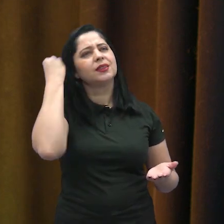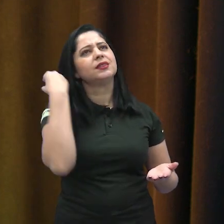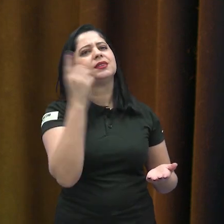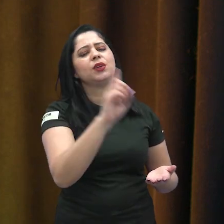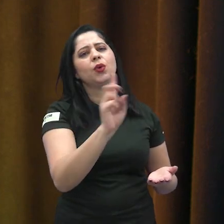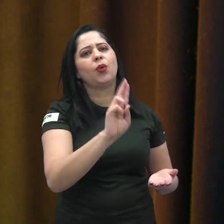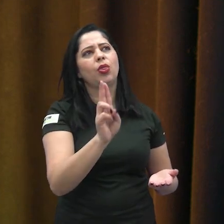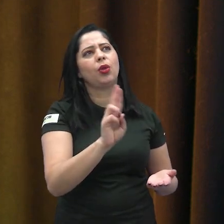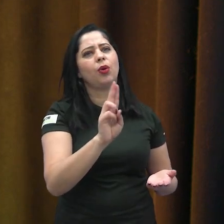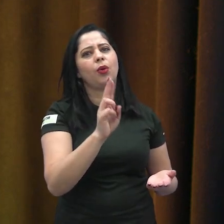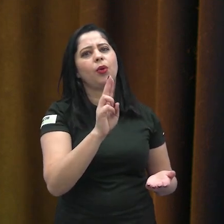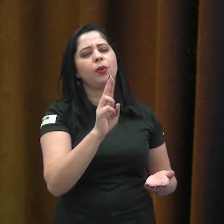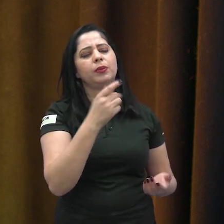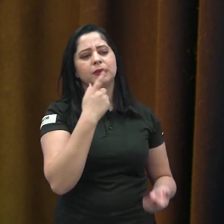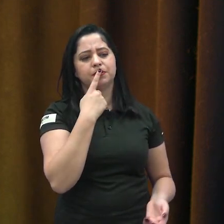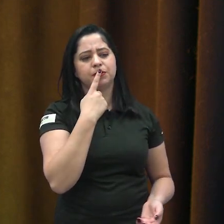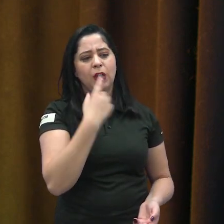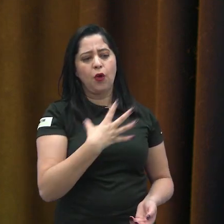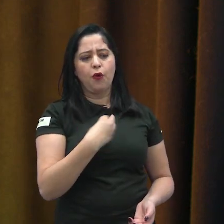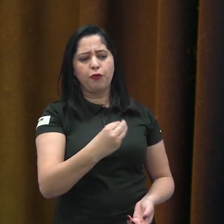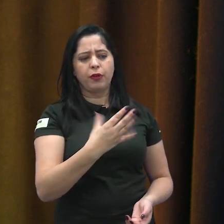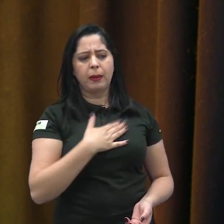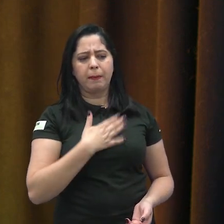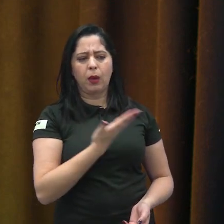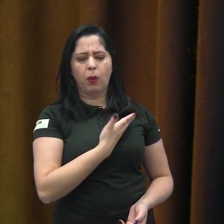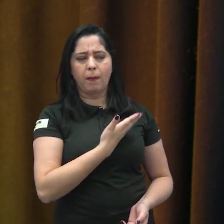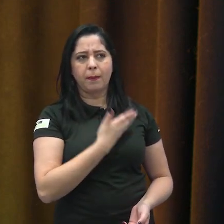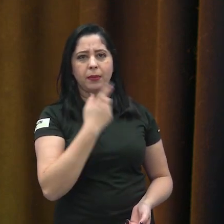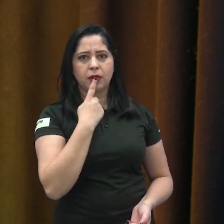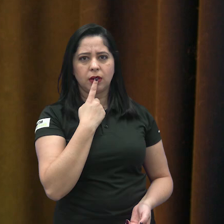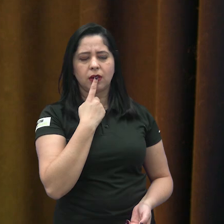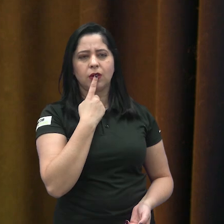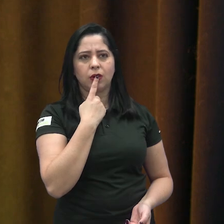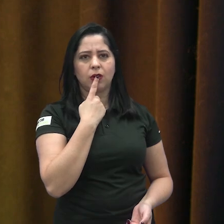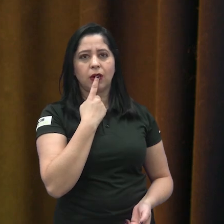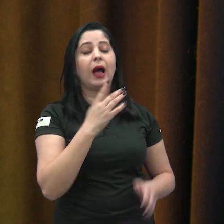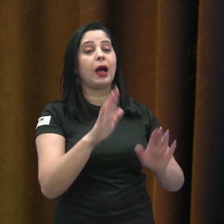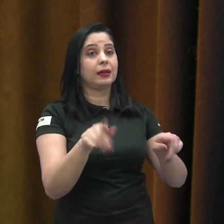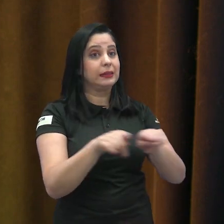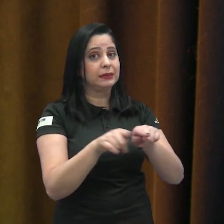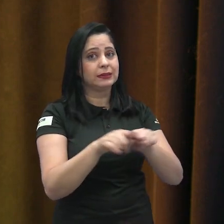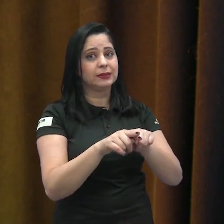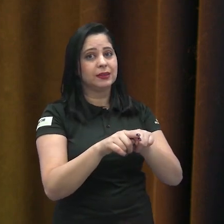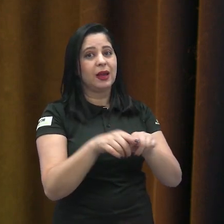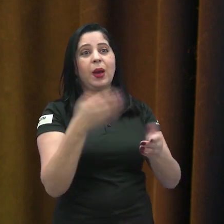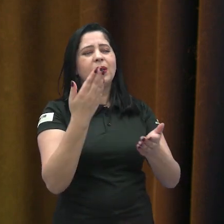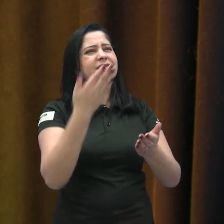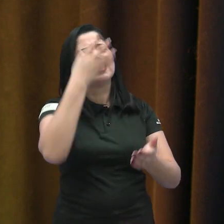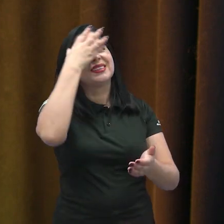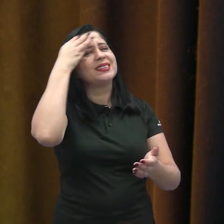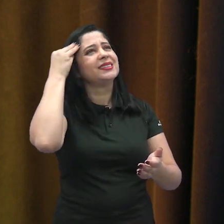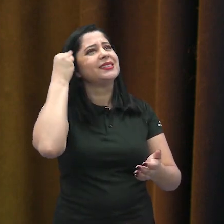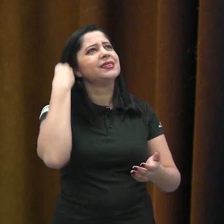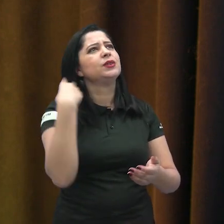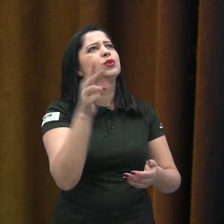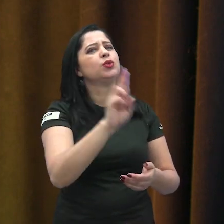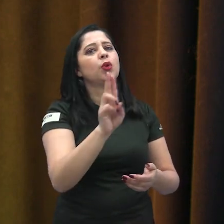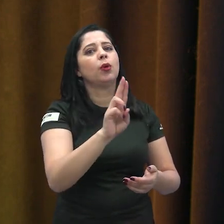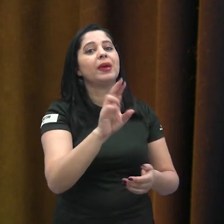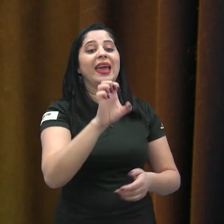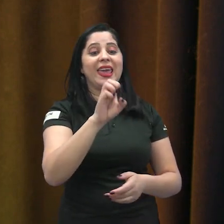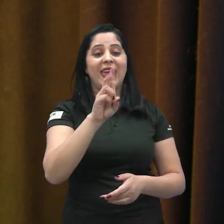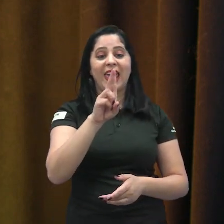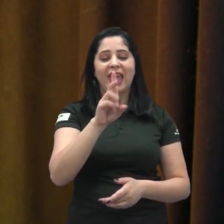ai meu Deus, o filho do meu amigo, Sim. que também, eu perdi o nome dele